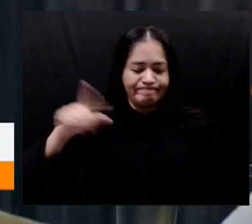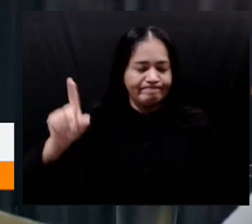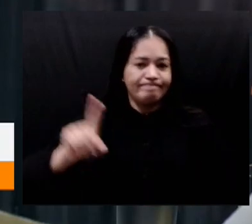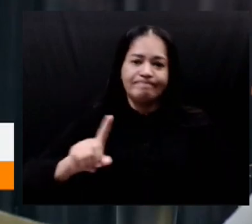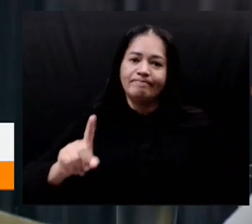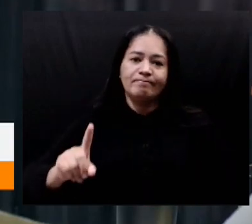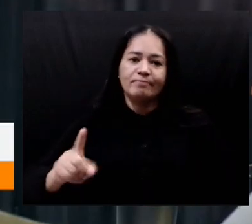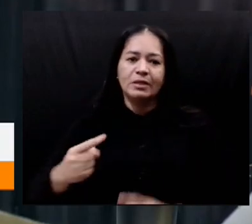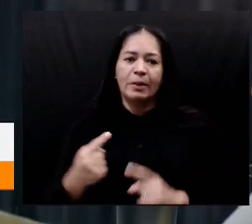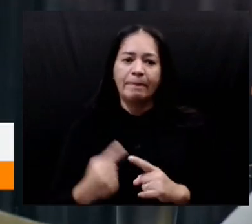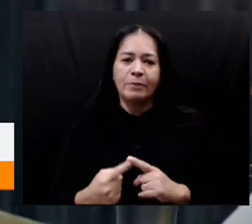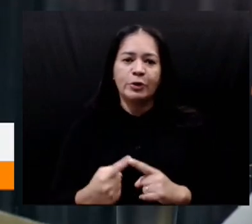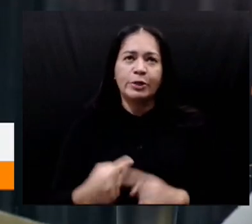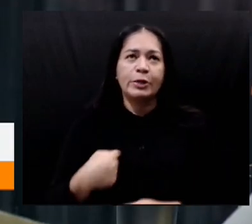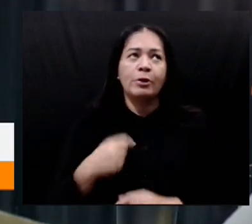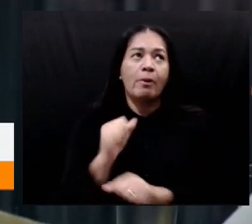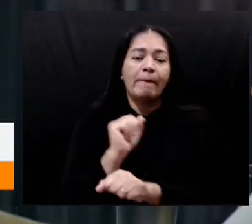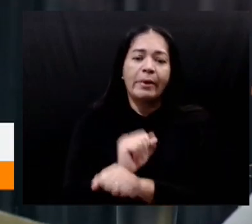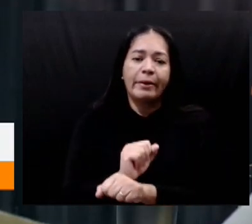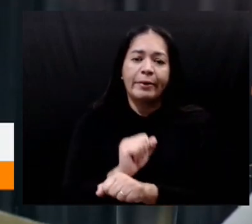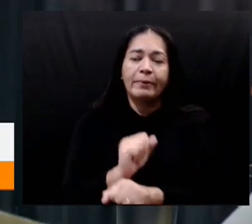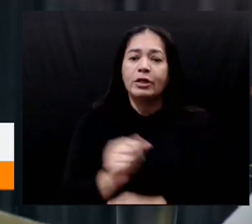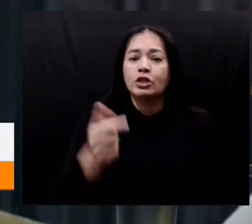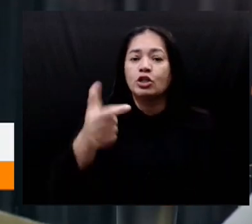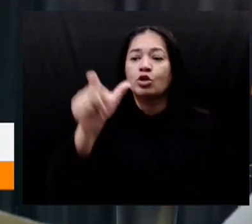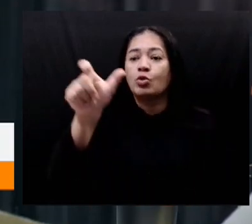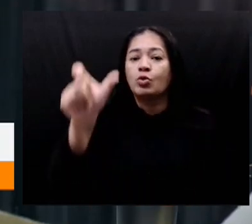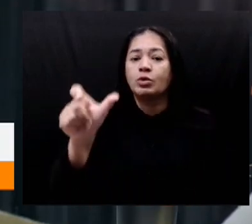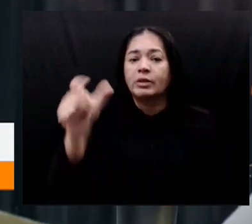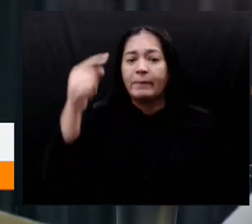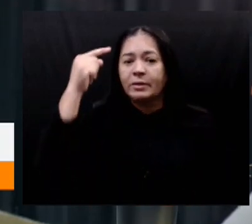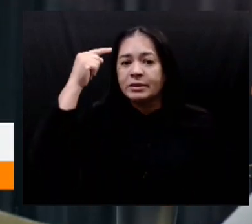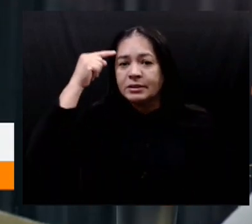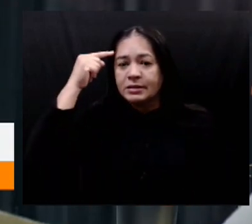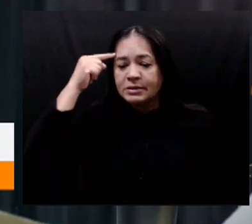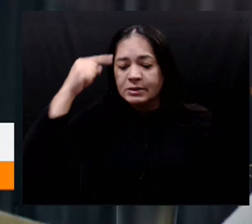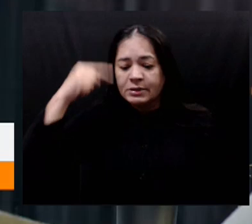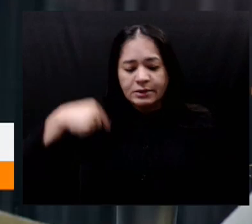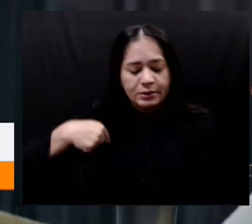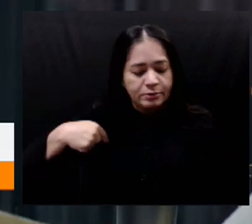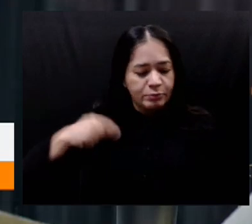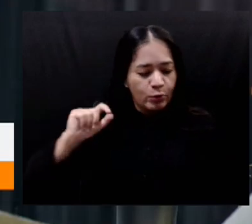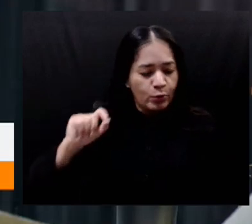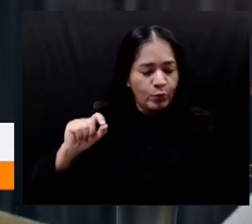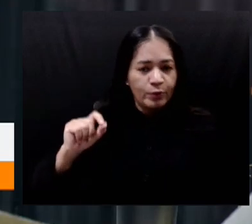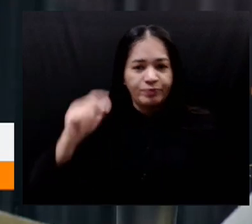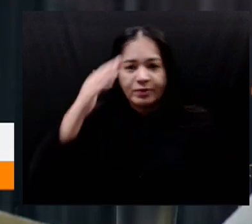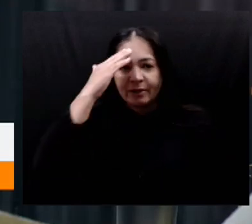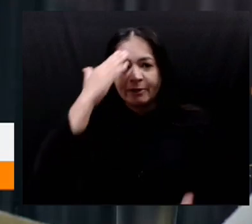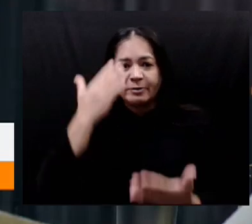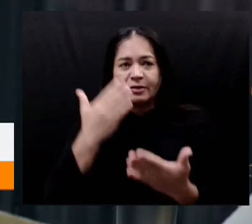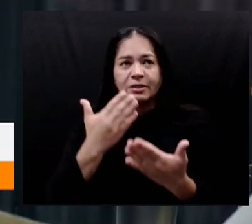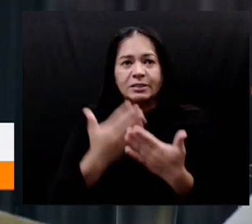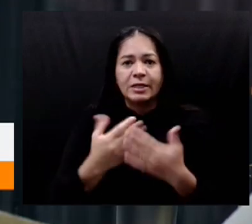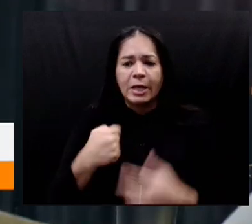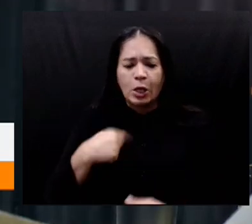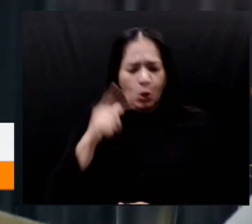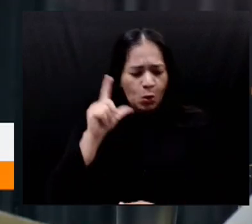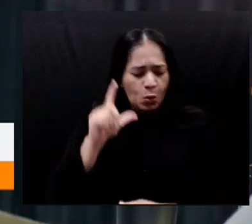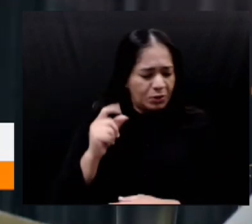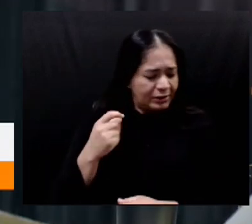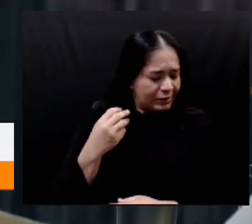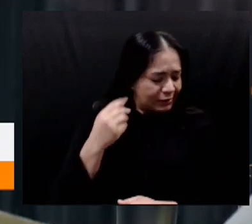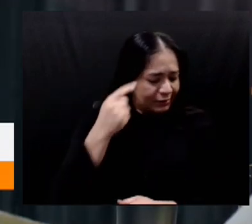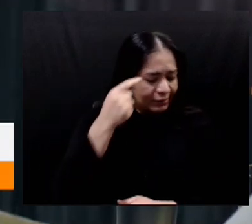fico esperando o que o outro está pensando de mim, a autoconfiança, será que eu vou conseguir atingir o que o